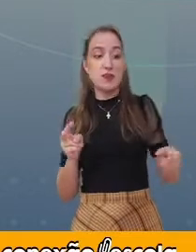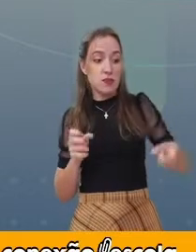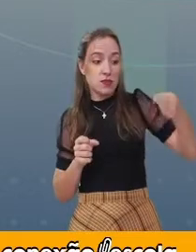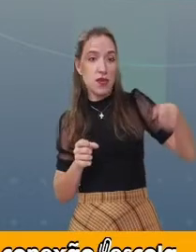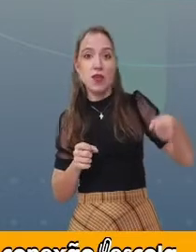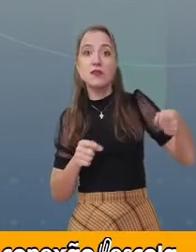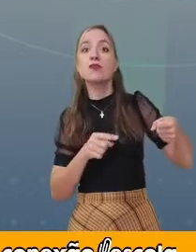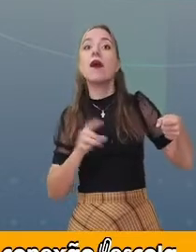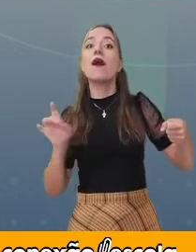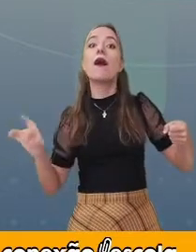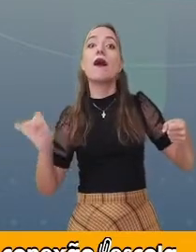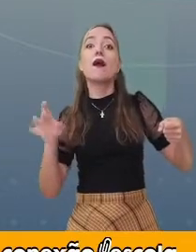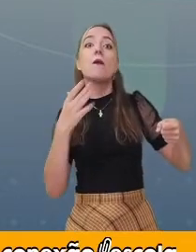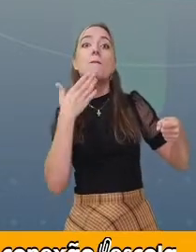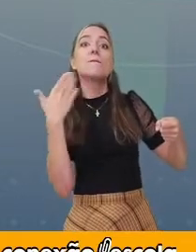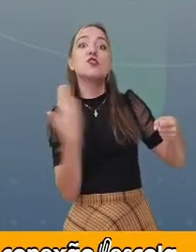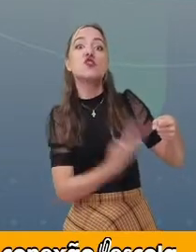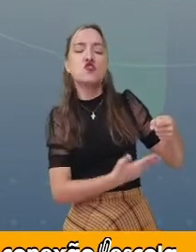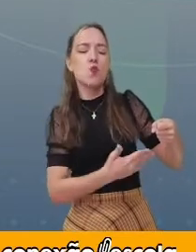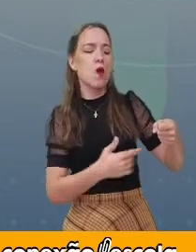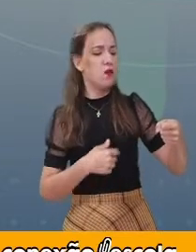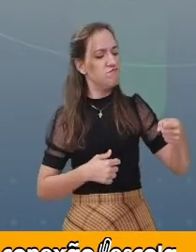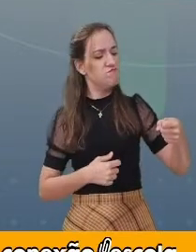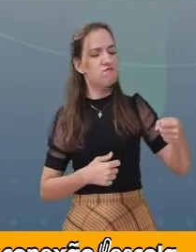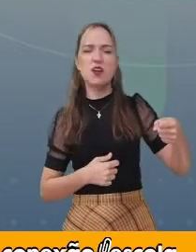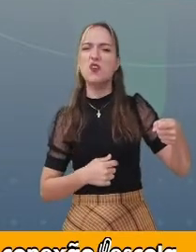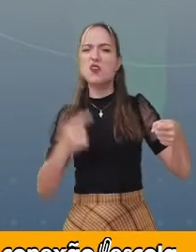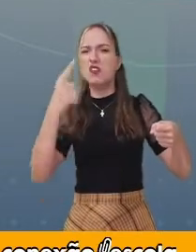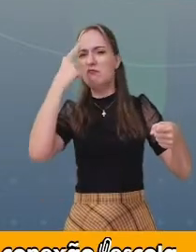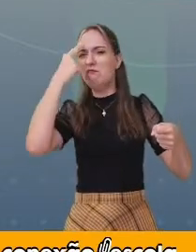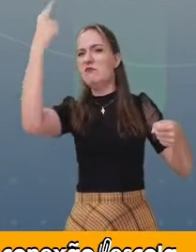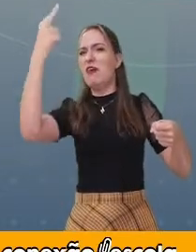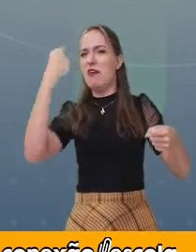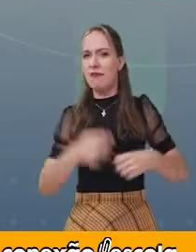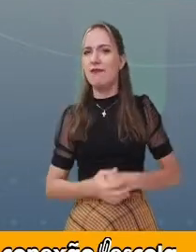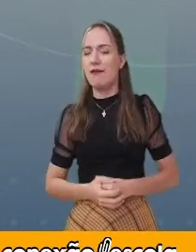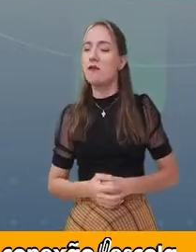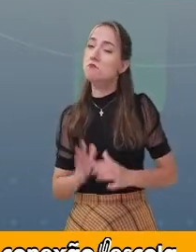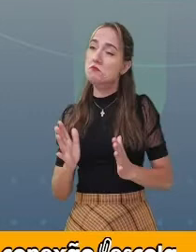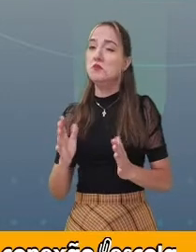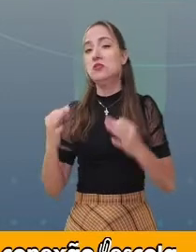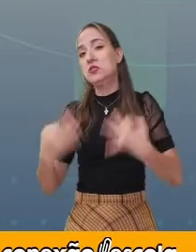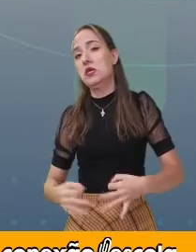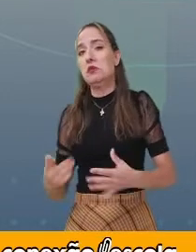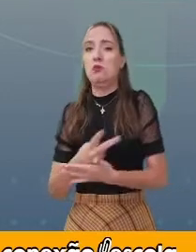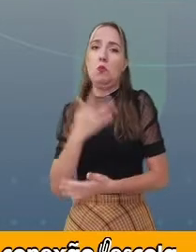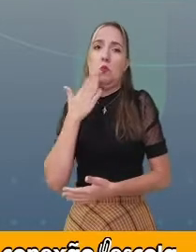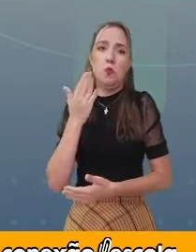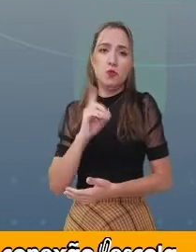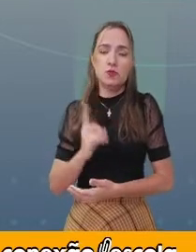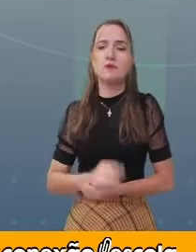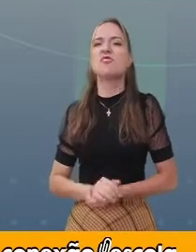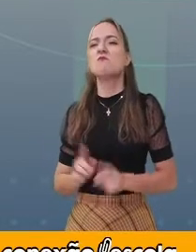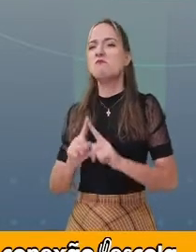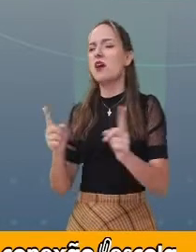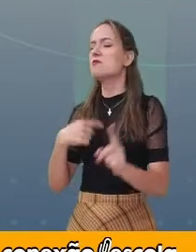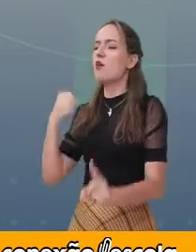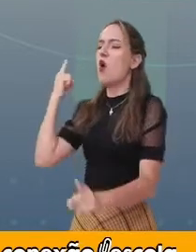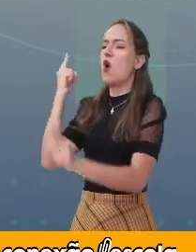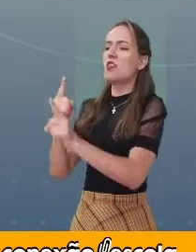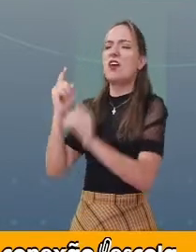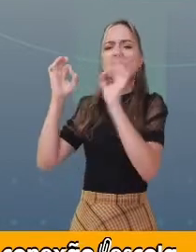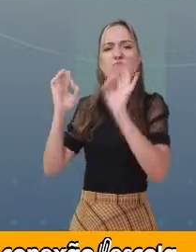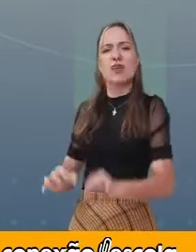coisas que seus filhos haviam pedido, ela teve uma ideia. Ela não sabia se ia funcionar. Vou descobrir que alimento